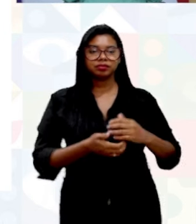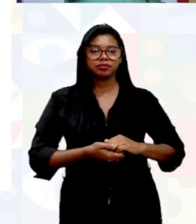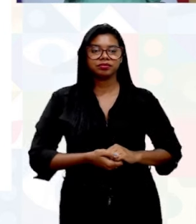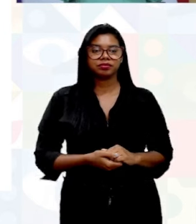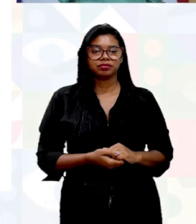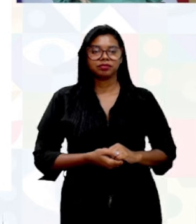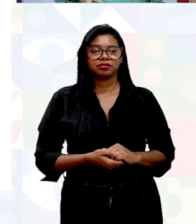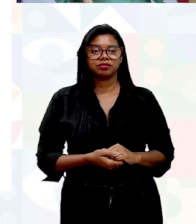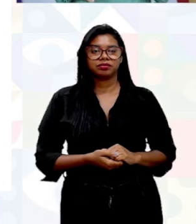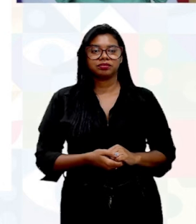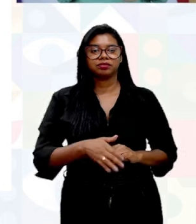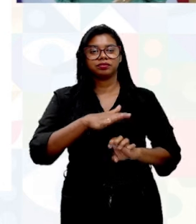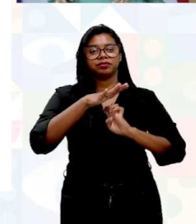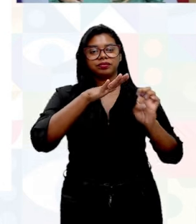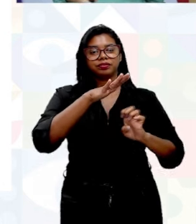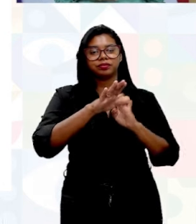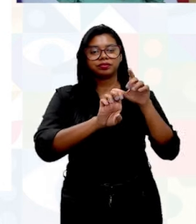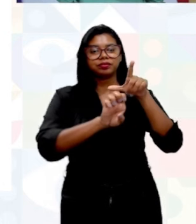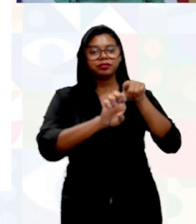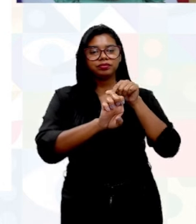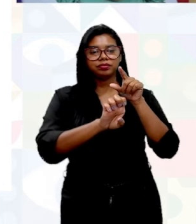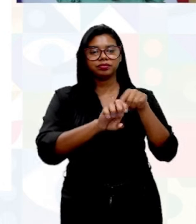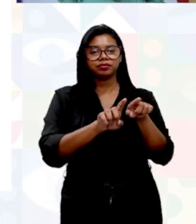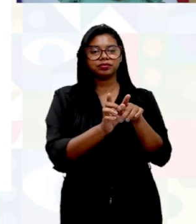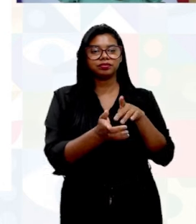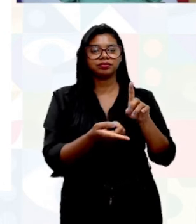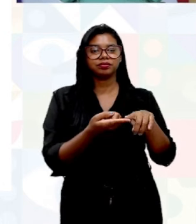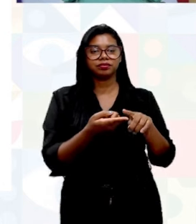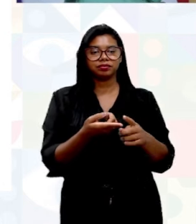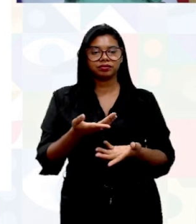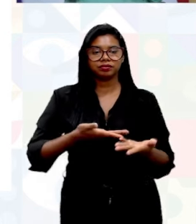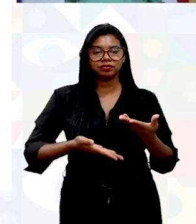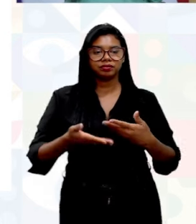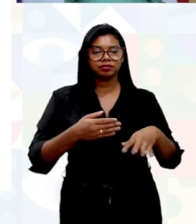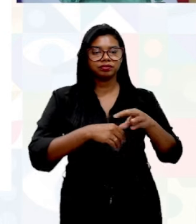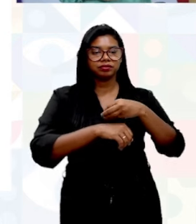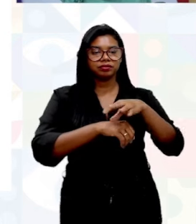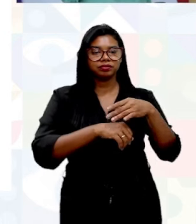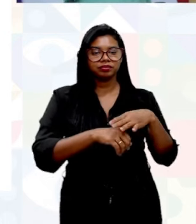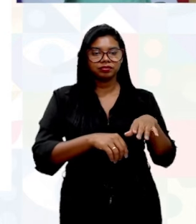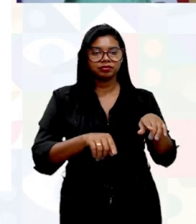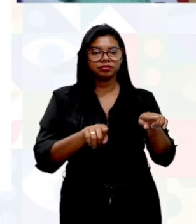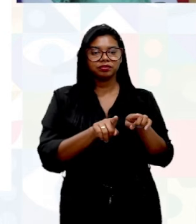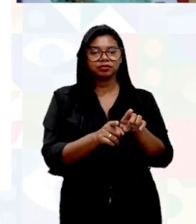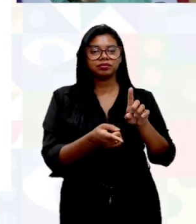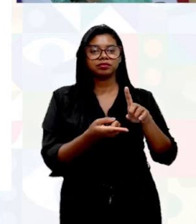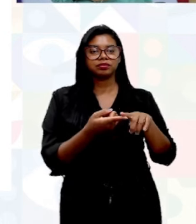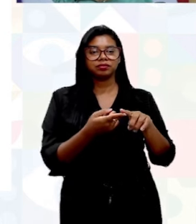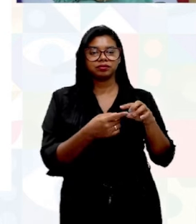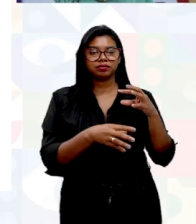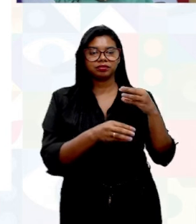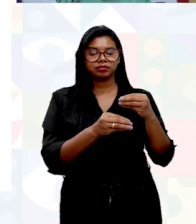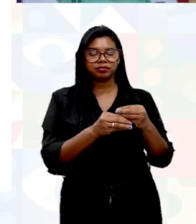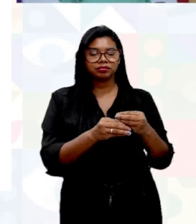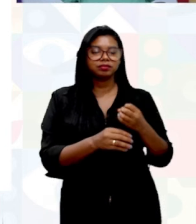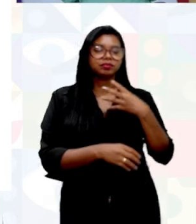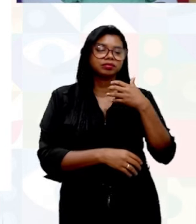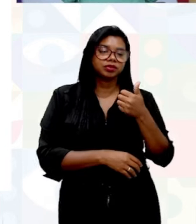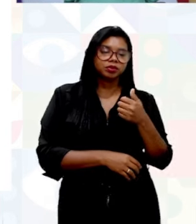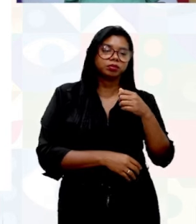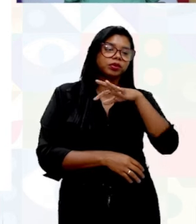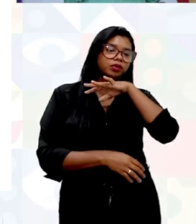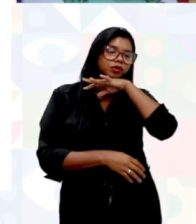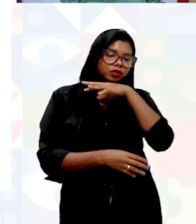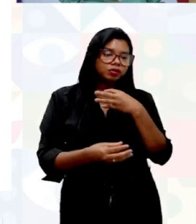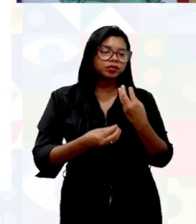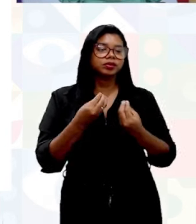Sobre aquela empresa, sobre aquele produto ou aquele serviço, né? Vai perguntar os pontos positivos, pontos negativos, quais